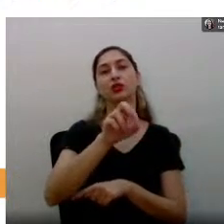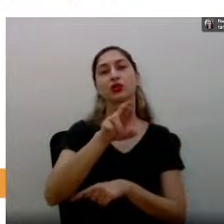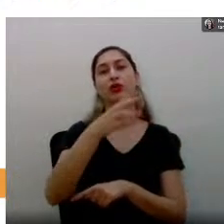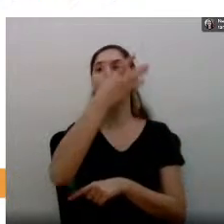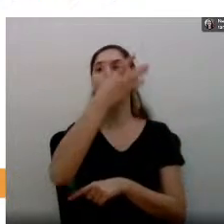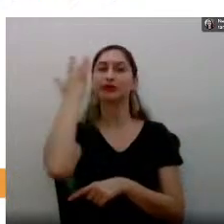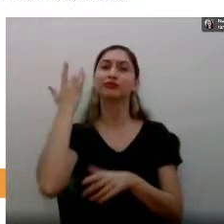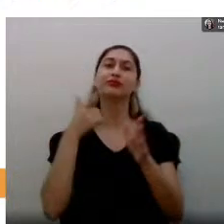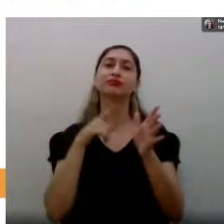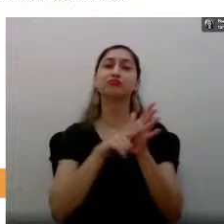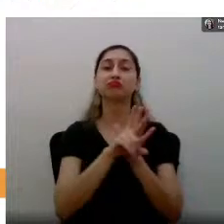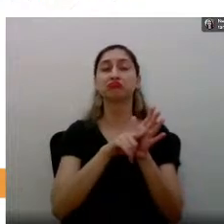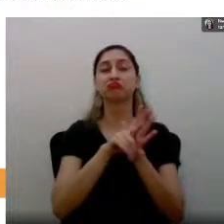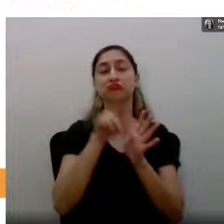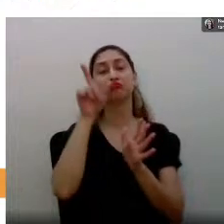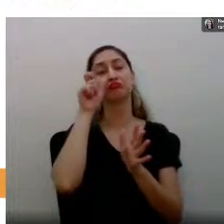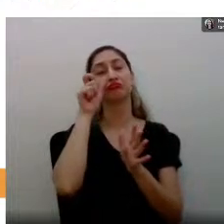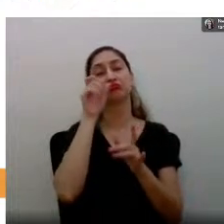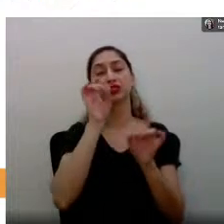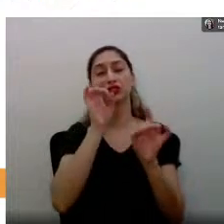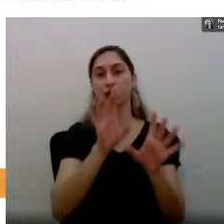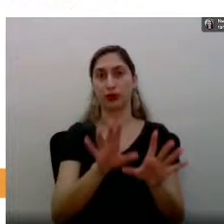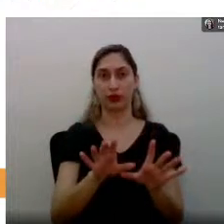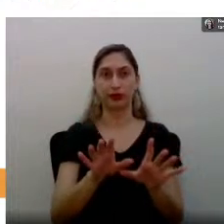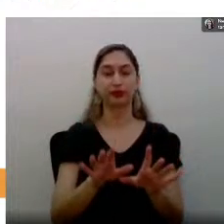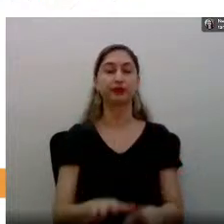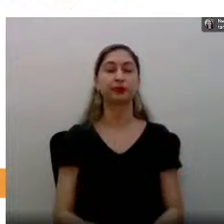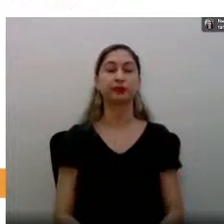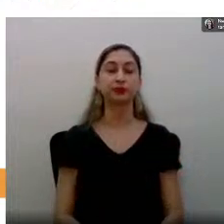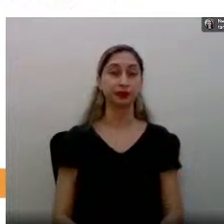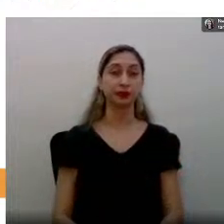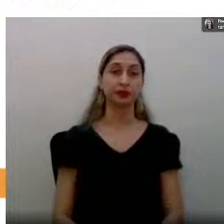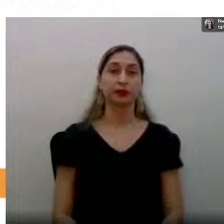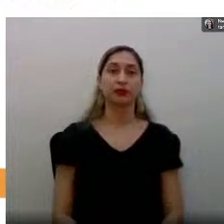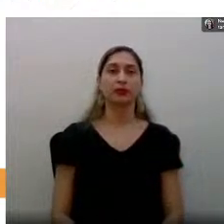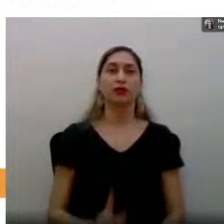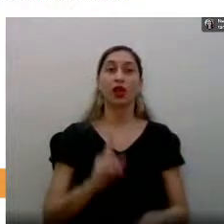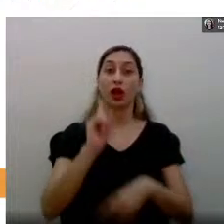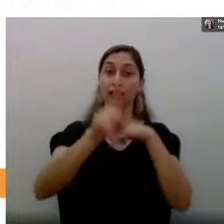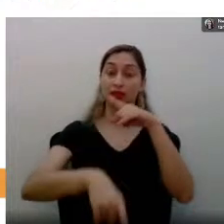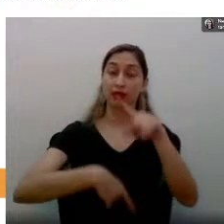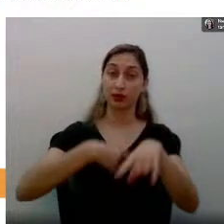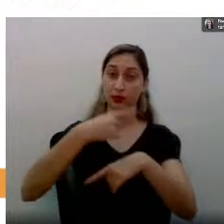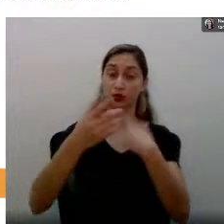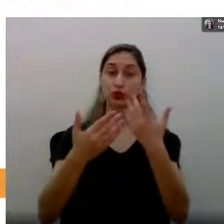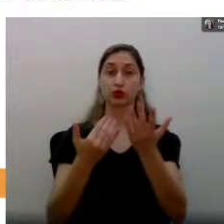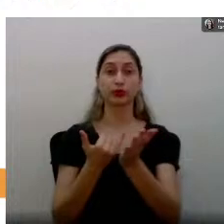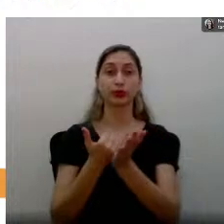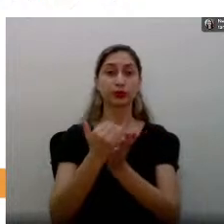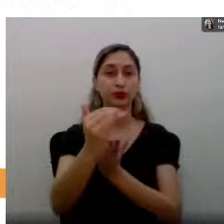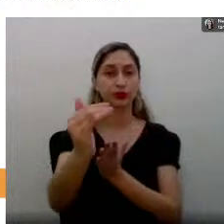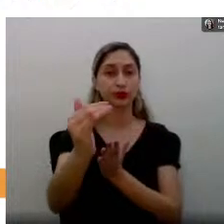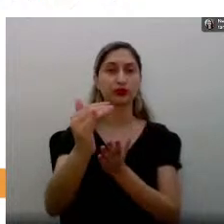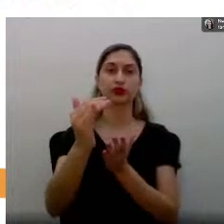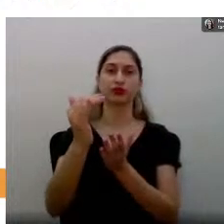aí em 1968 Depois de várias reuniões e discussões iniciou a obra do Observatório astrofísico da Serra